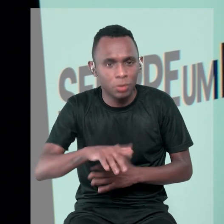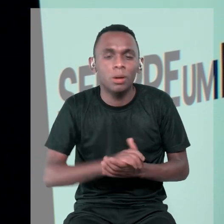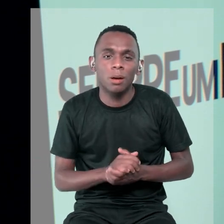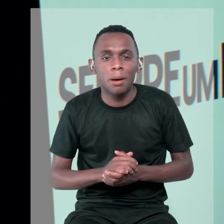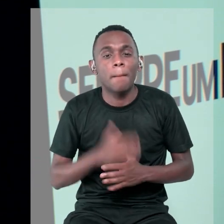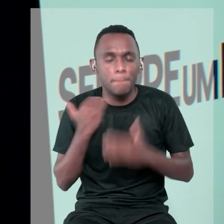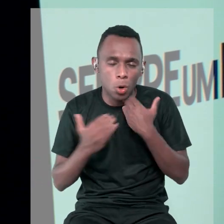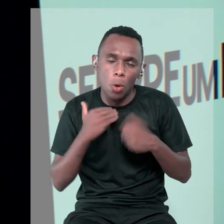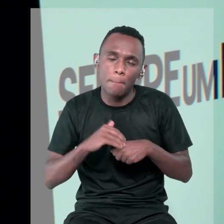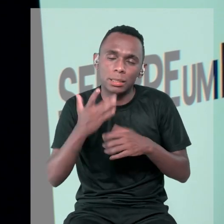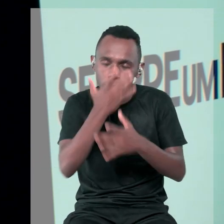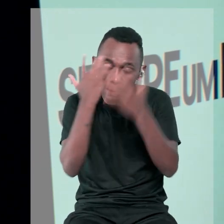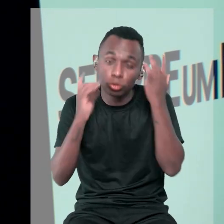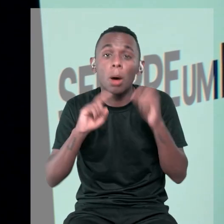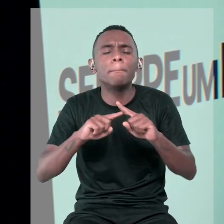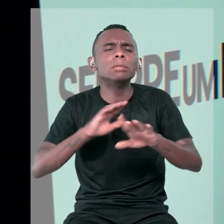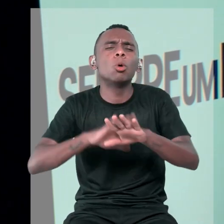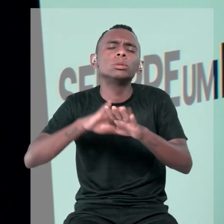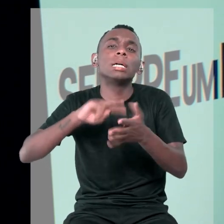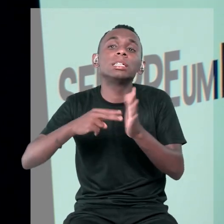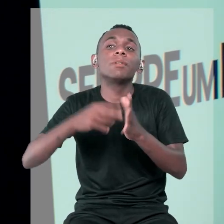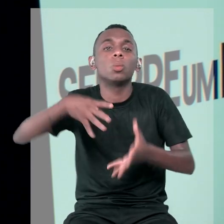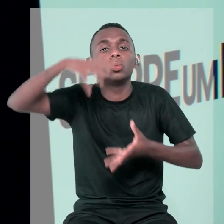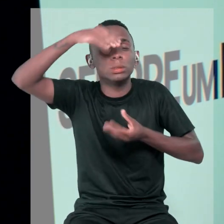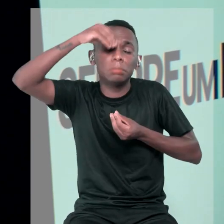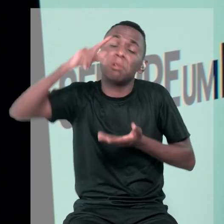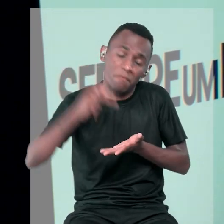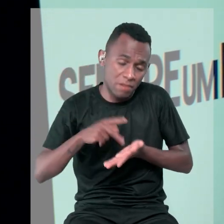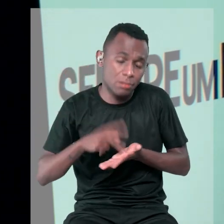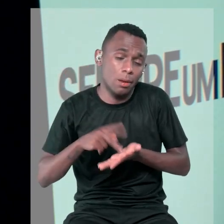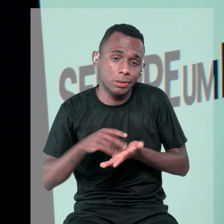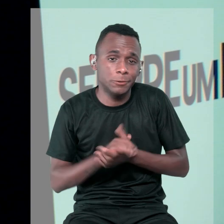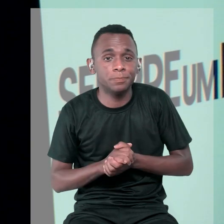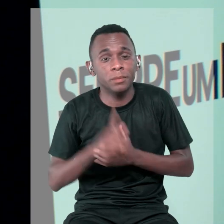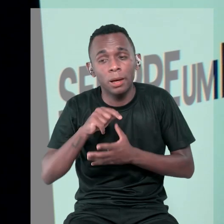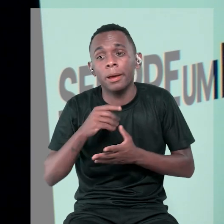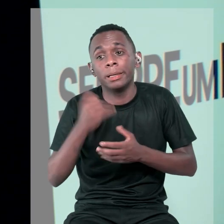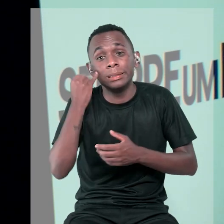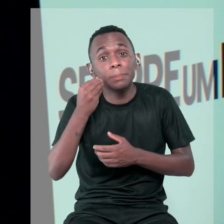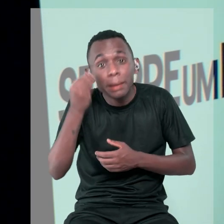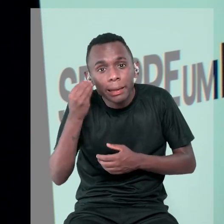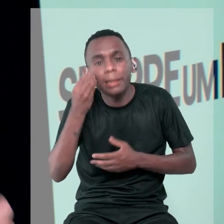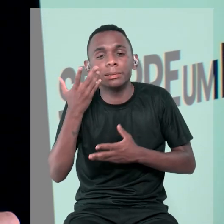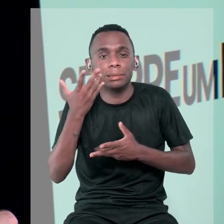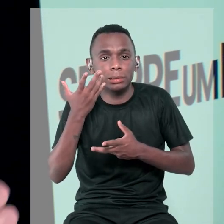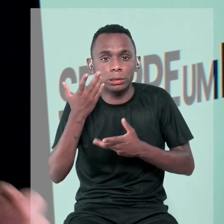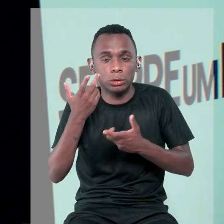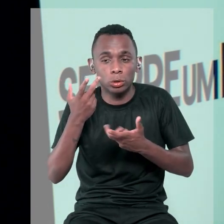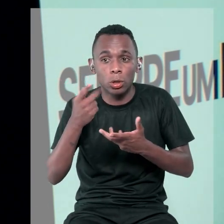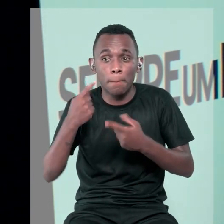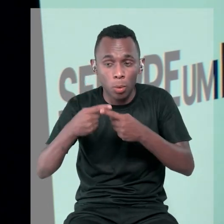mais de gente, mas é verdadeiro no sentido do espírito, quer dizer, são ações levadas a cabo por razões políticas